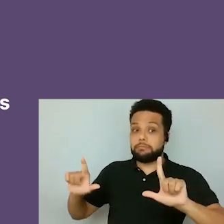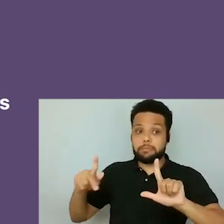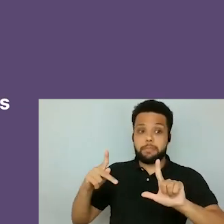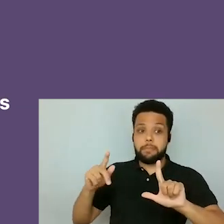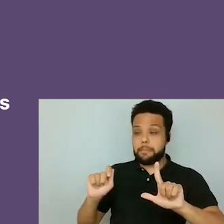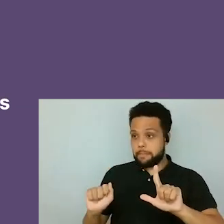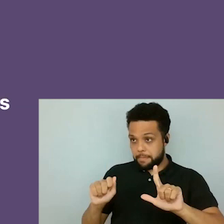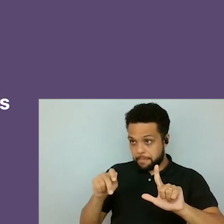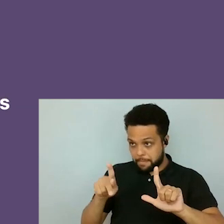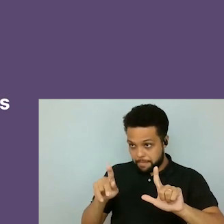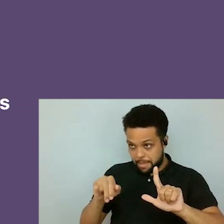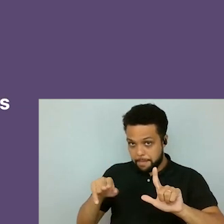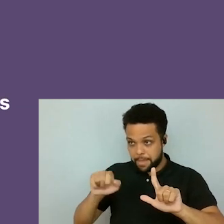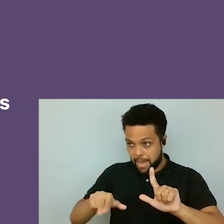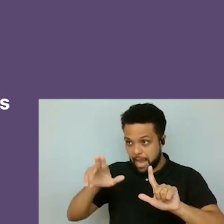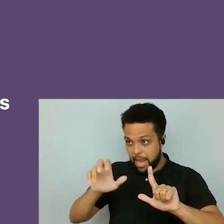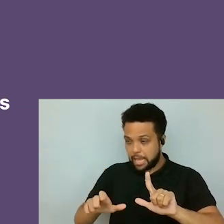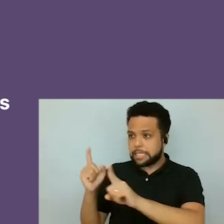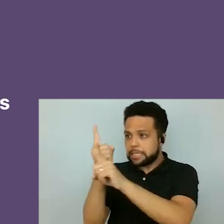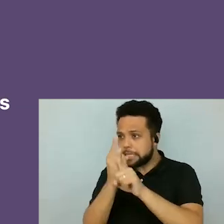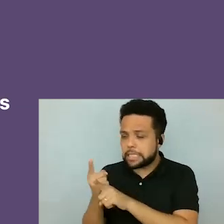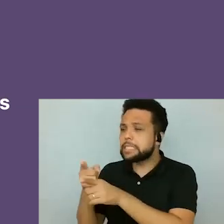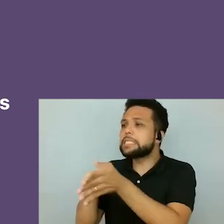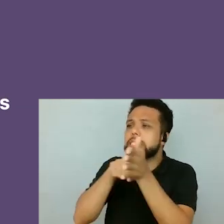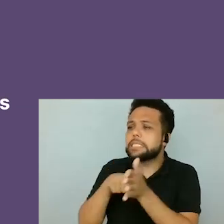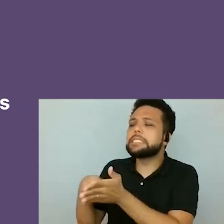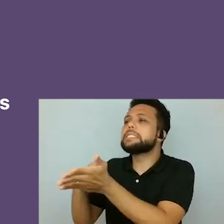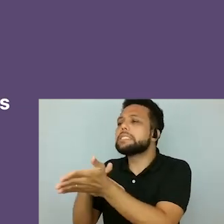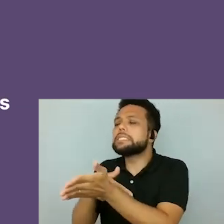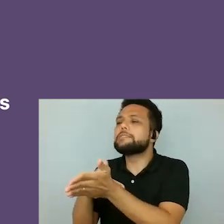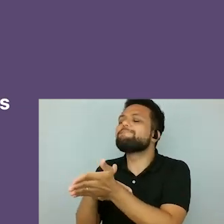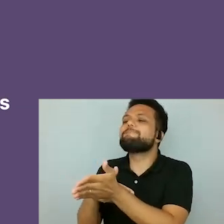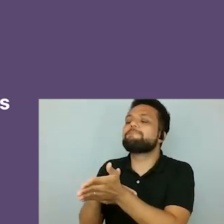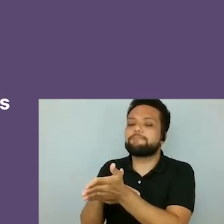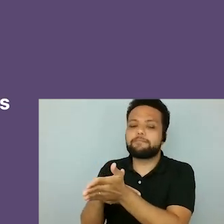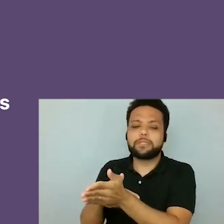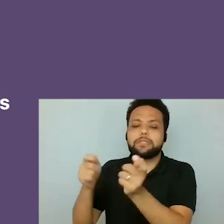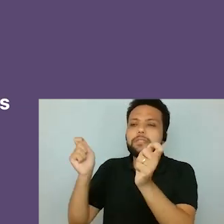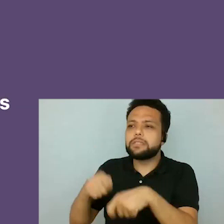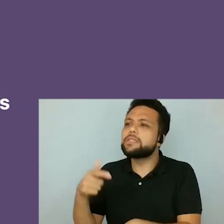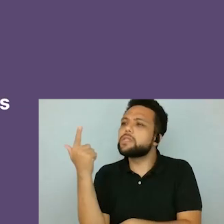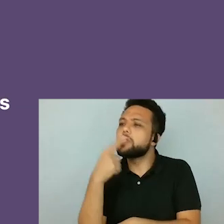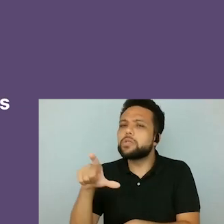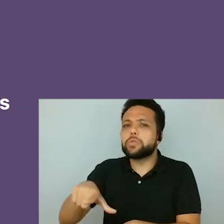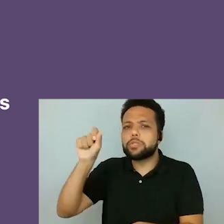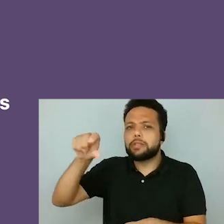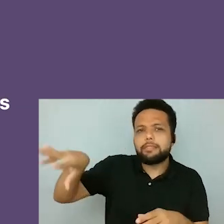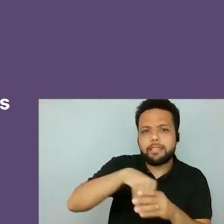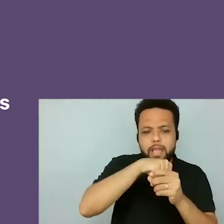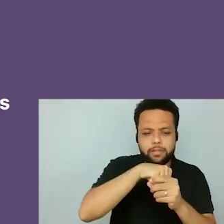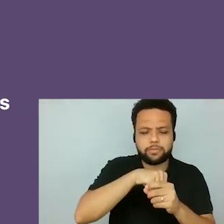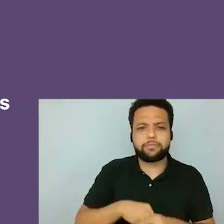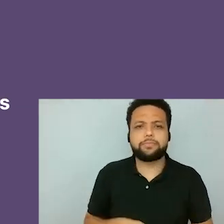execução serve para evitar que esse comportamento continue, pois esse step automatiza a interrupção da esteira.